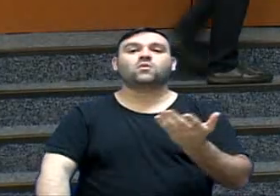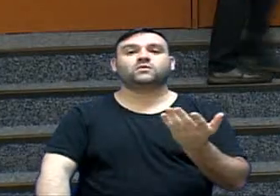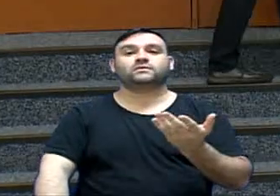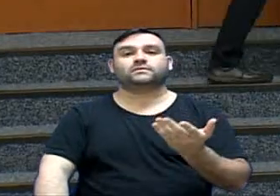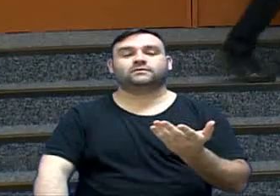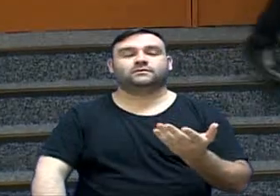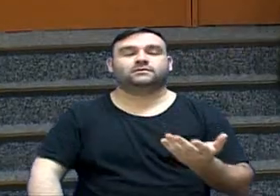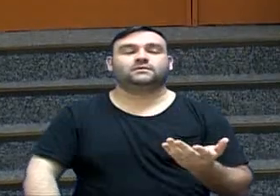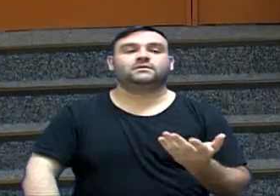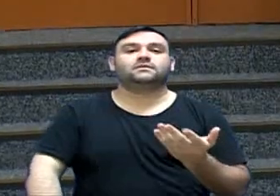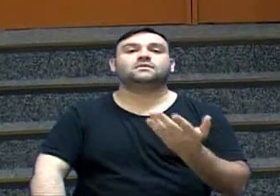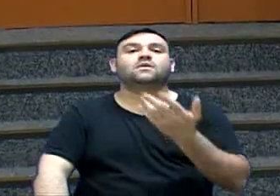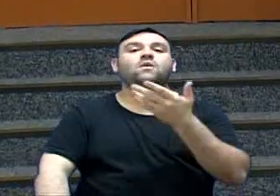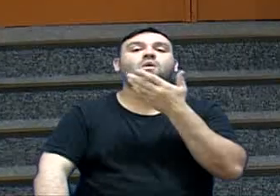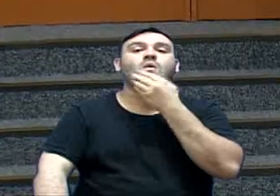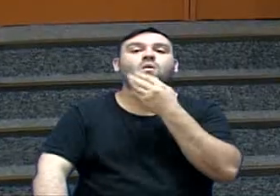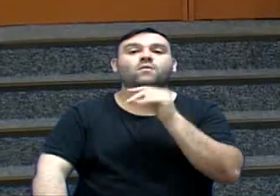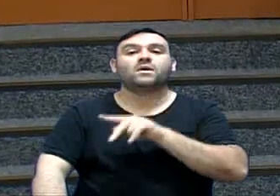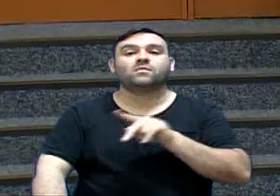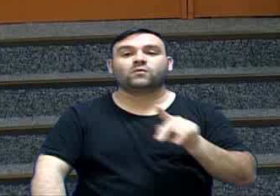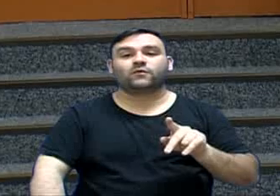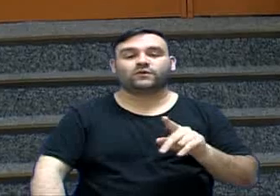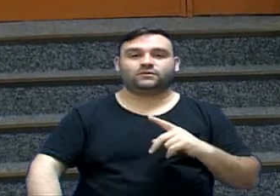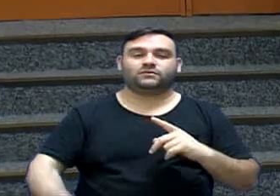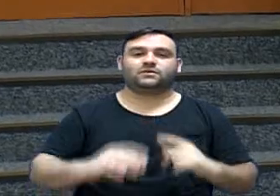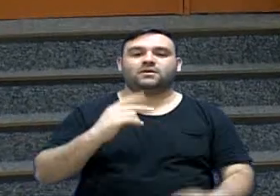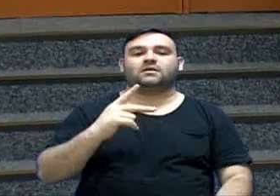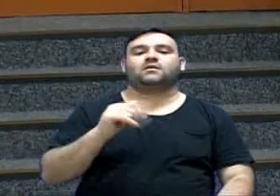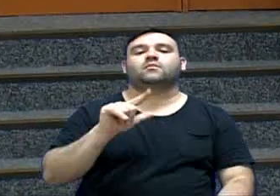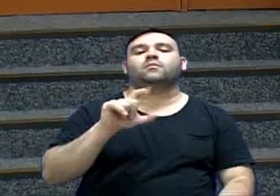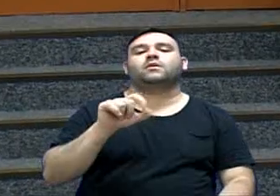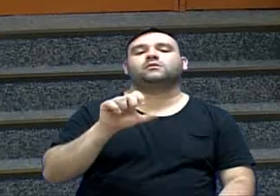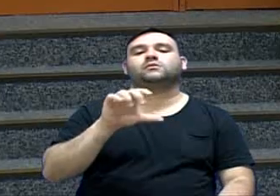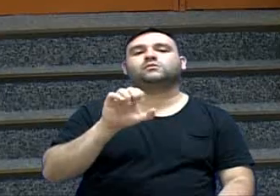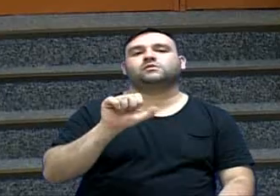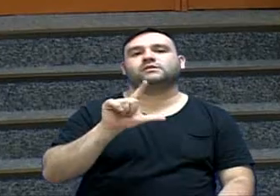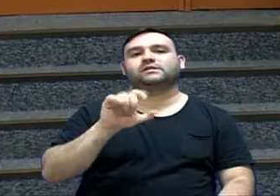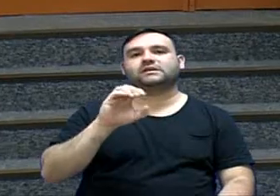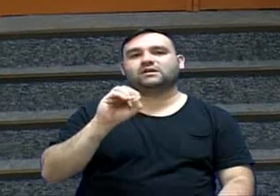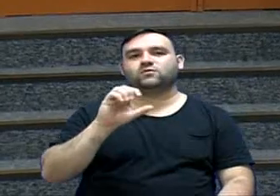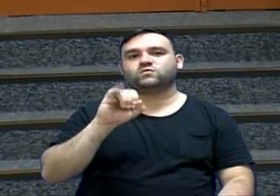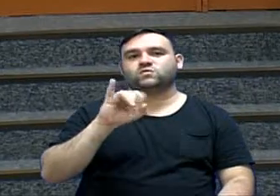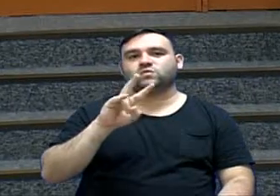hoje, o professor Dr. Paulo Celso da Silva